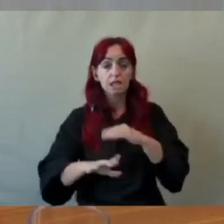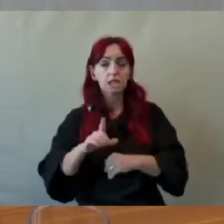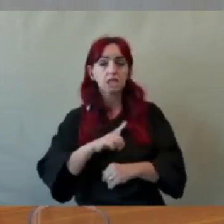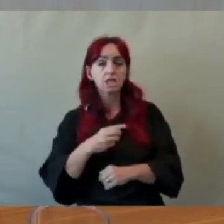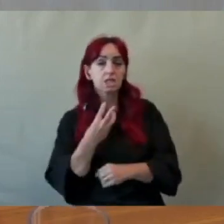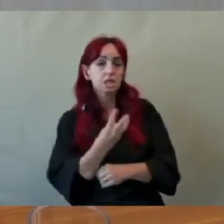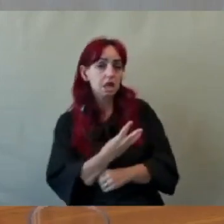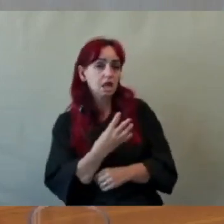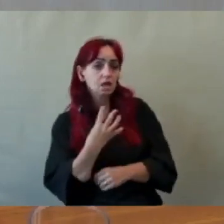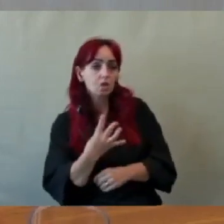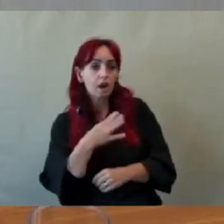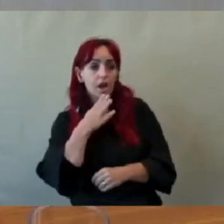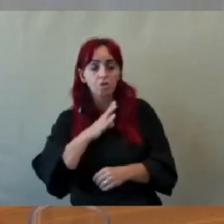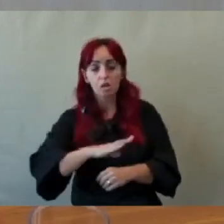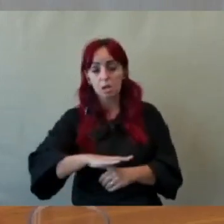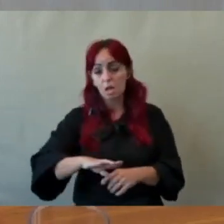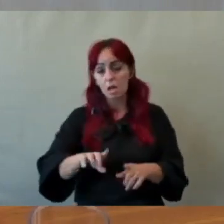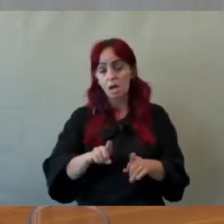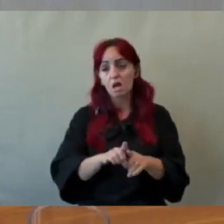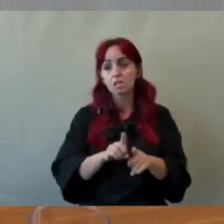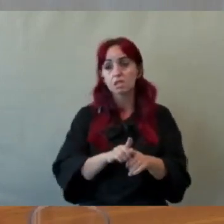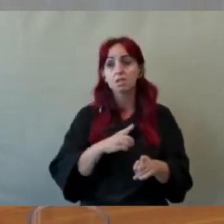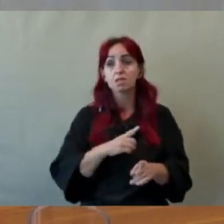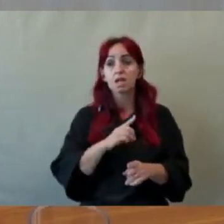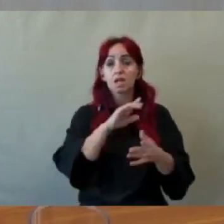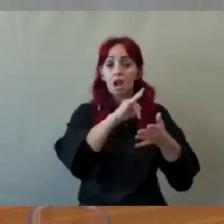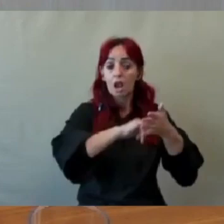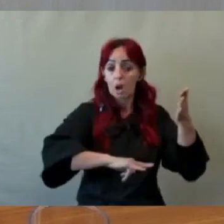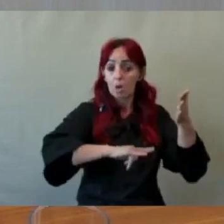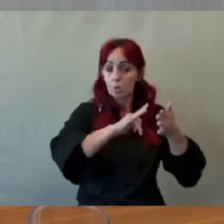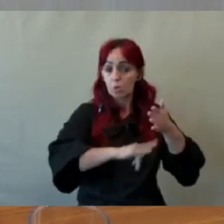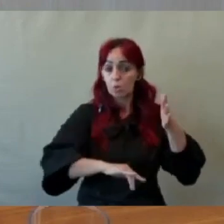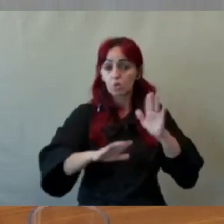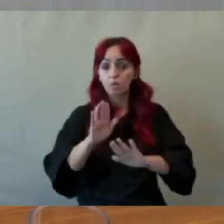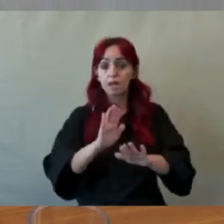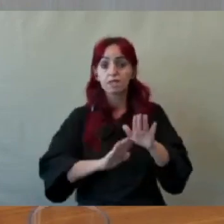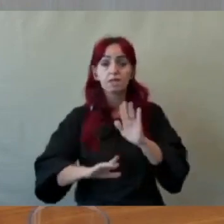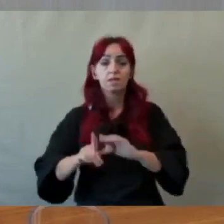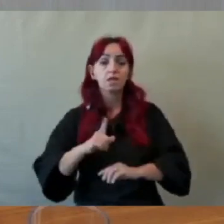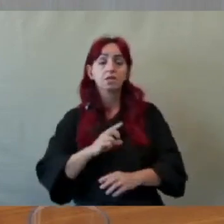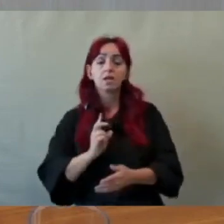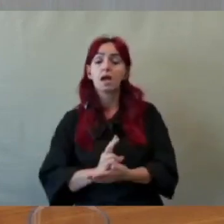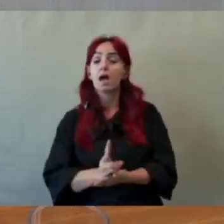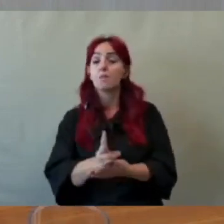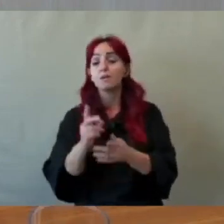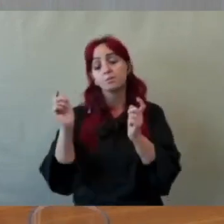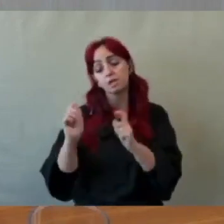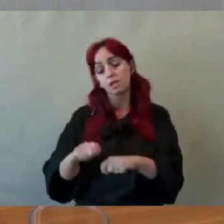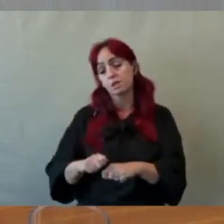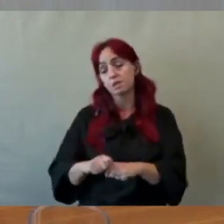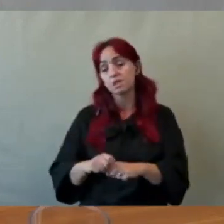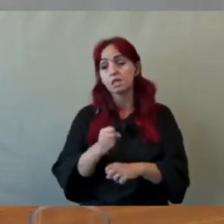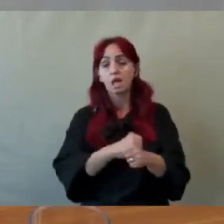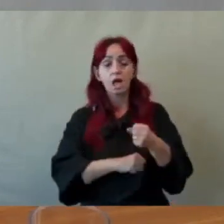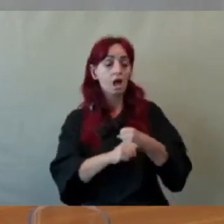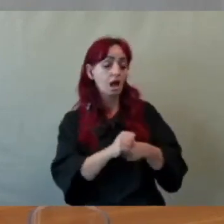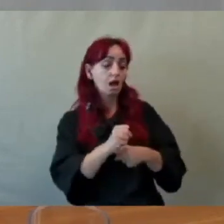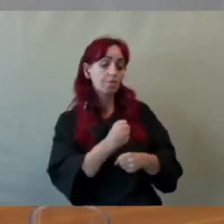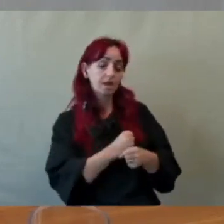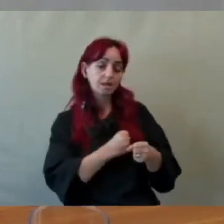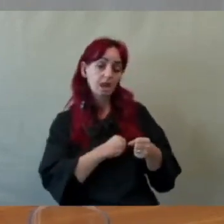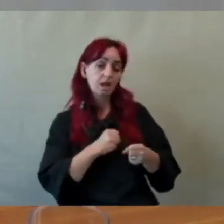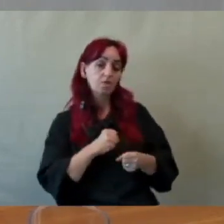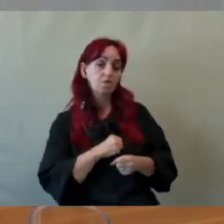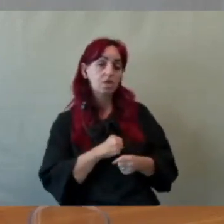3, 4 crianças, né, com laudo, mas que elas têm, às vezes, a mesma condição. Eu, ano passado, era professora de uma turma de 3 anos